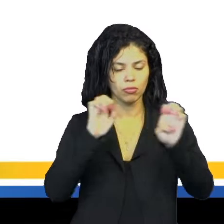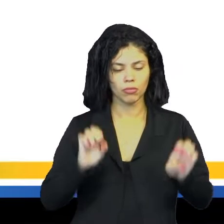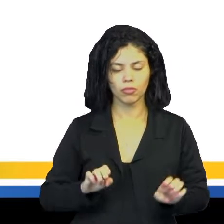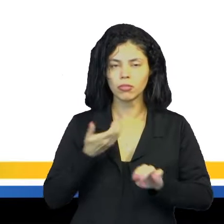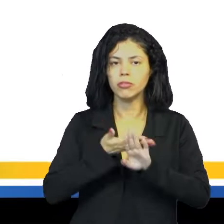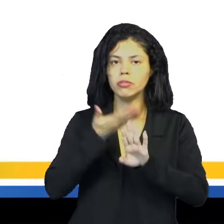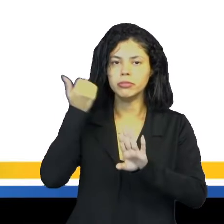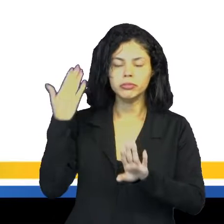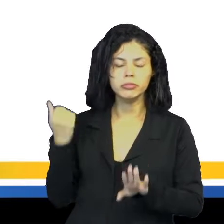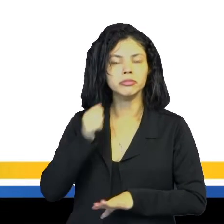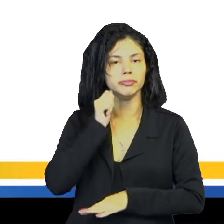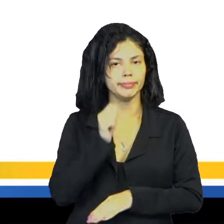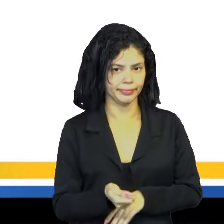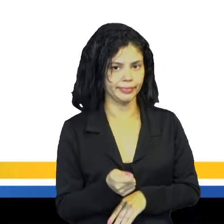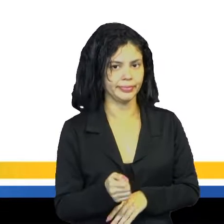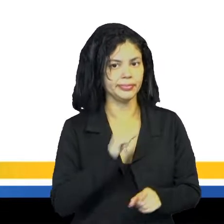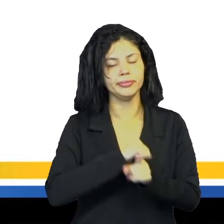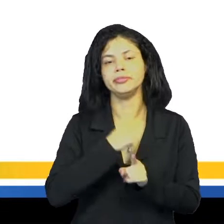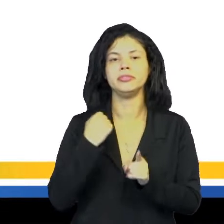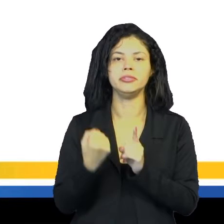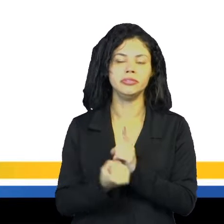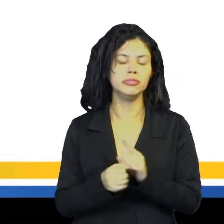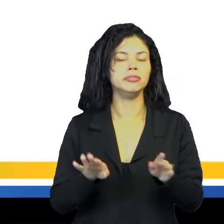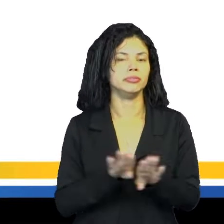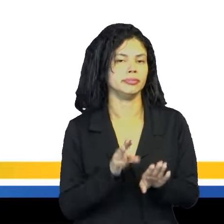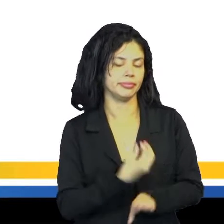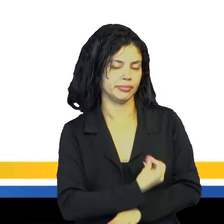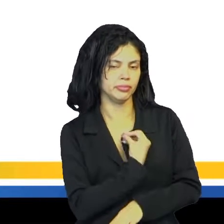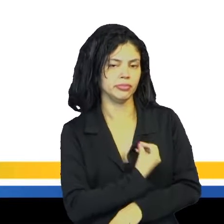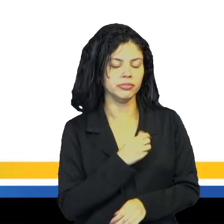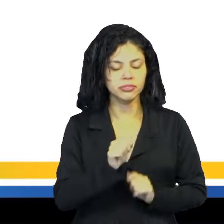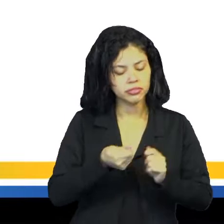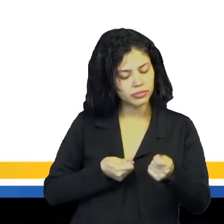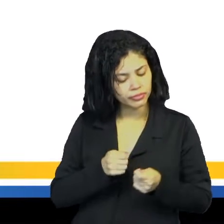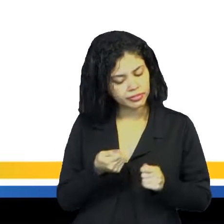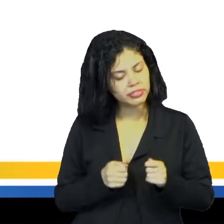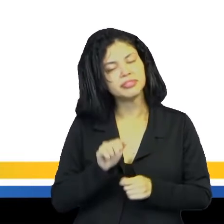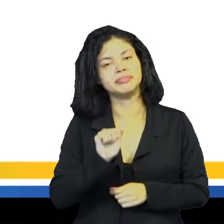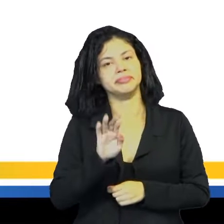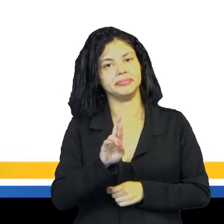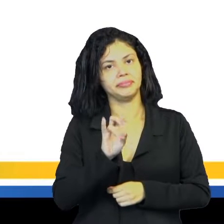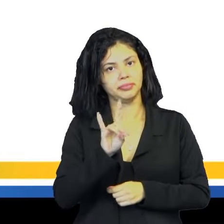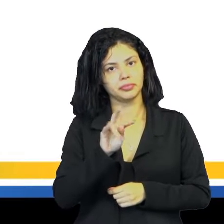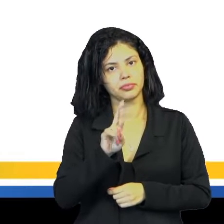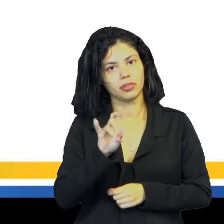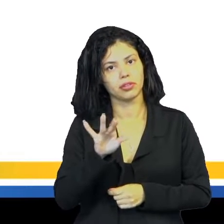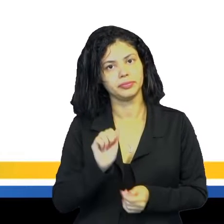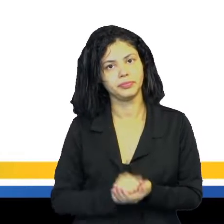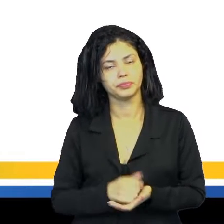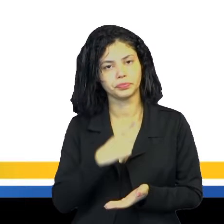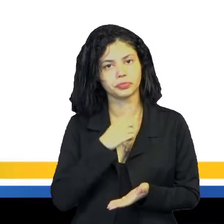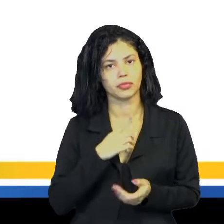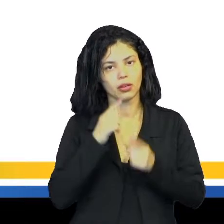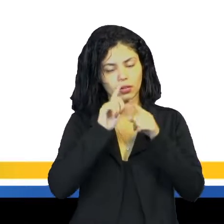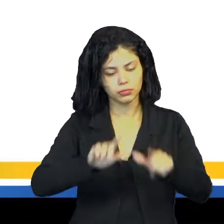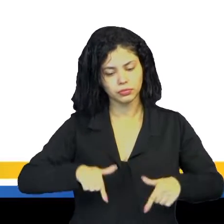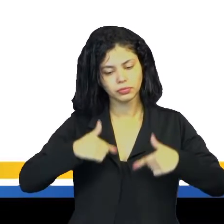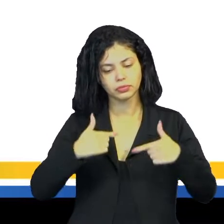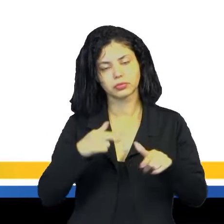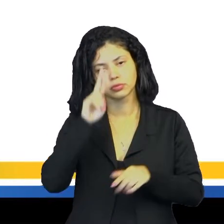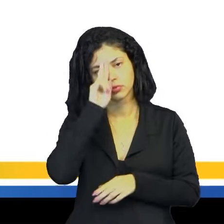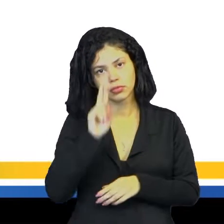antigo regime, aquela sociedade que vivia ali sob o poder absolutista. Defendiam o poder da razão